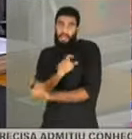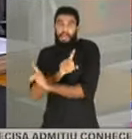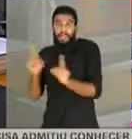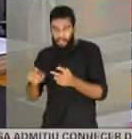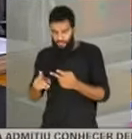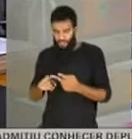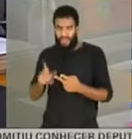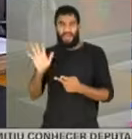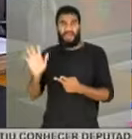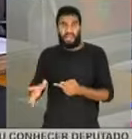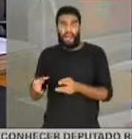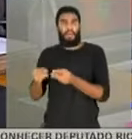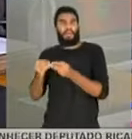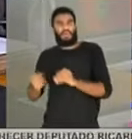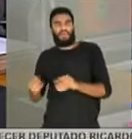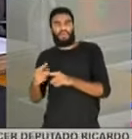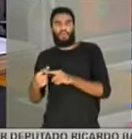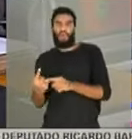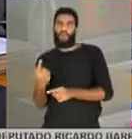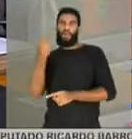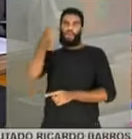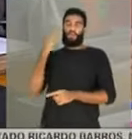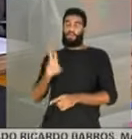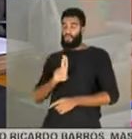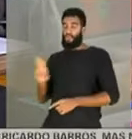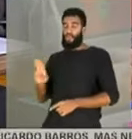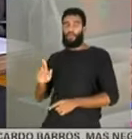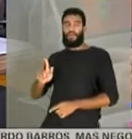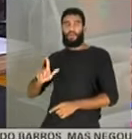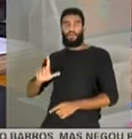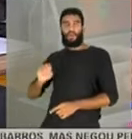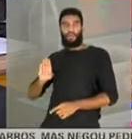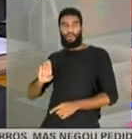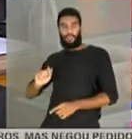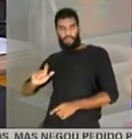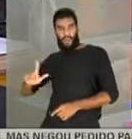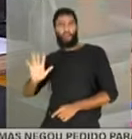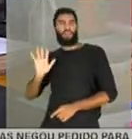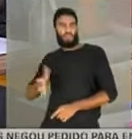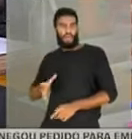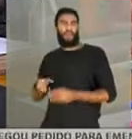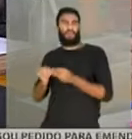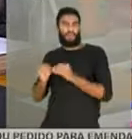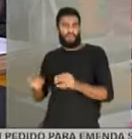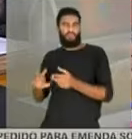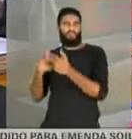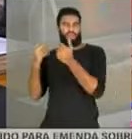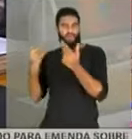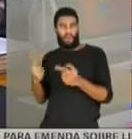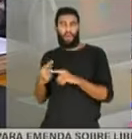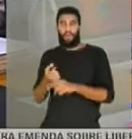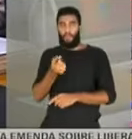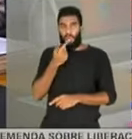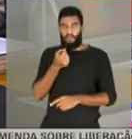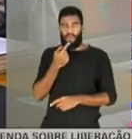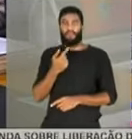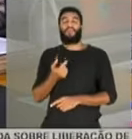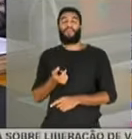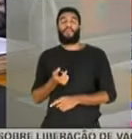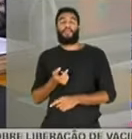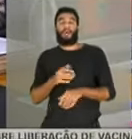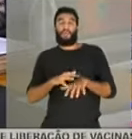venda, quando ela tinha o nome de Global, ao Ministério da Saúde, de medicamentos para doenças raras, que deu